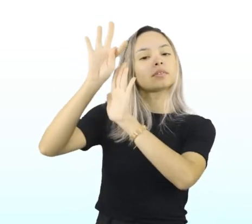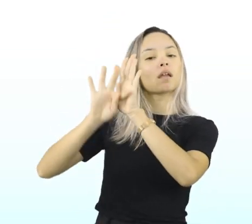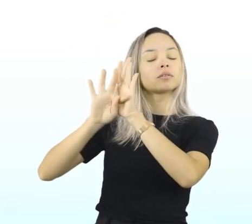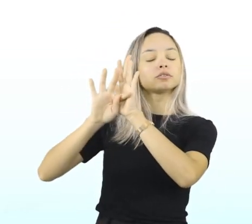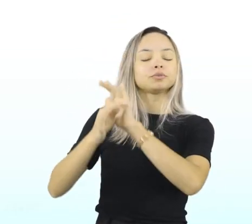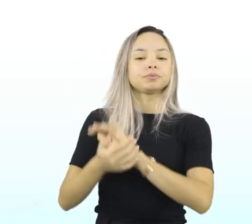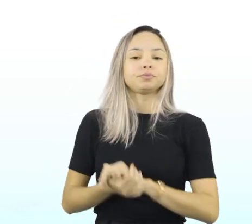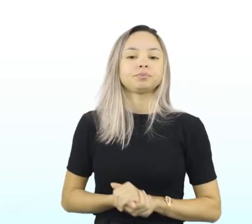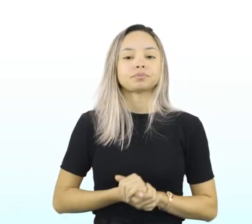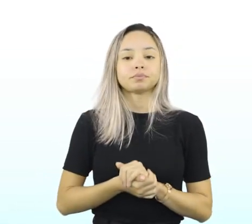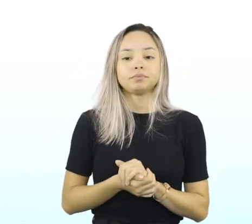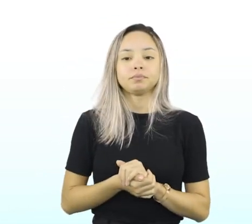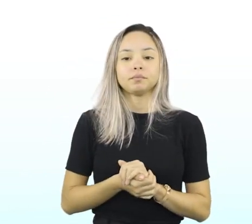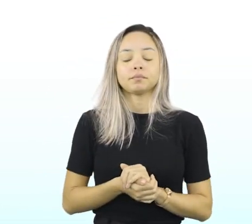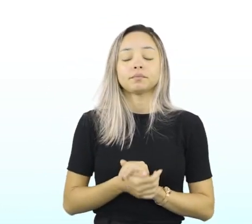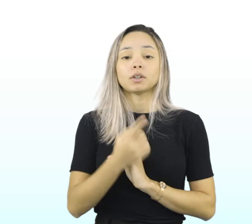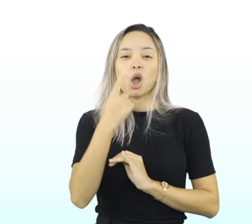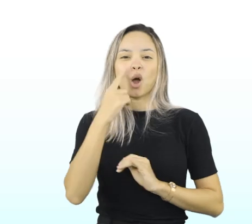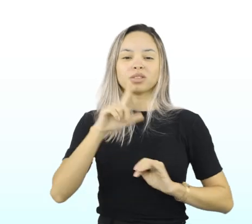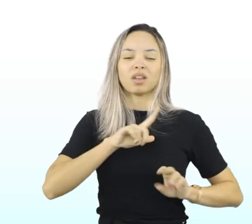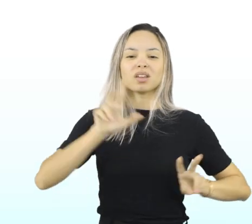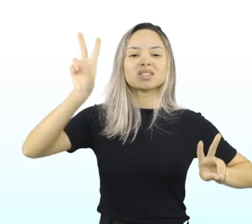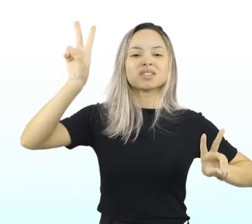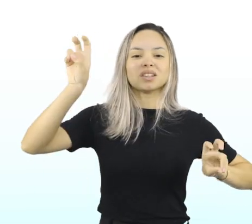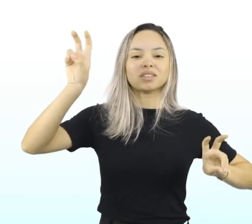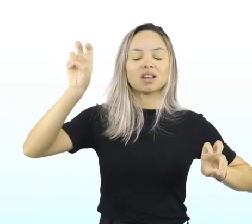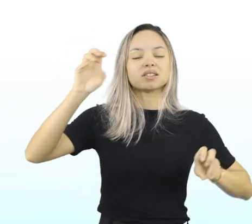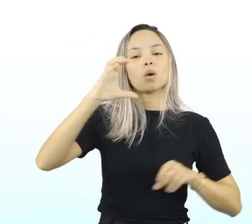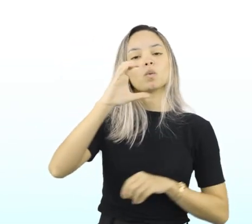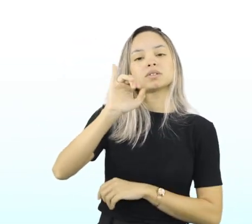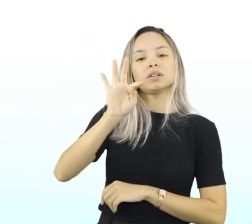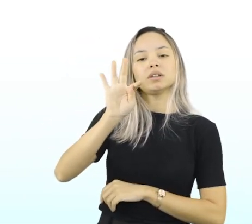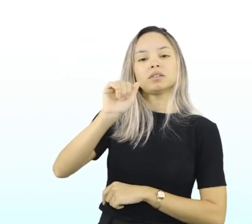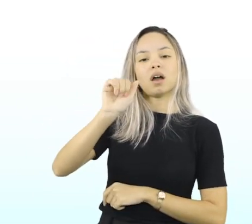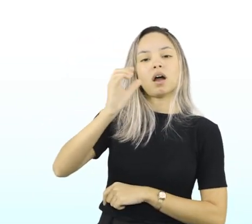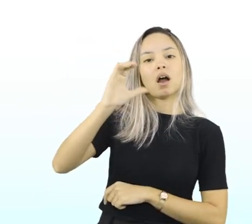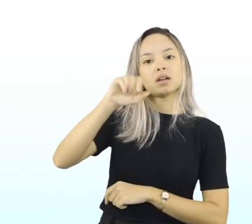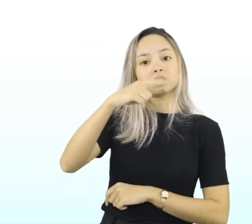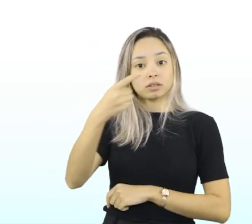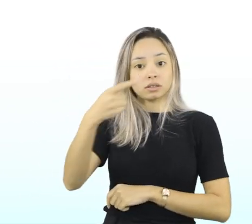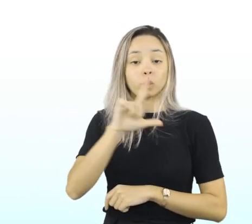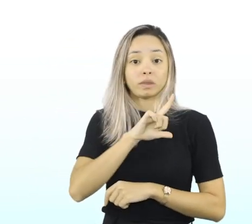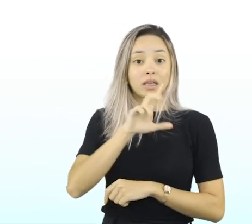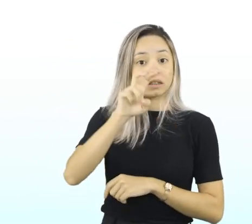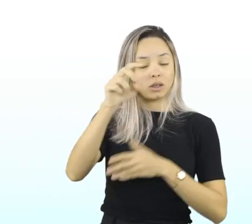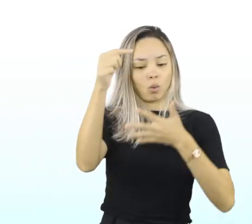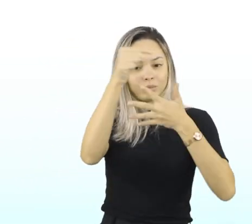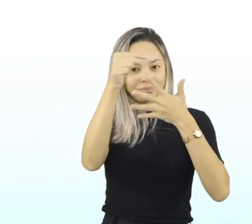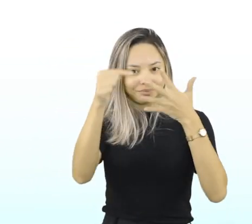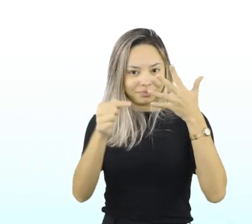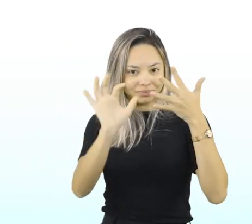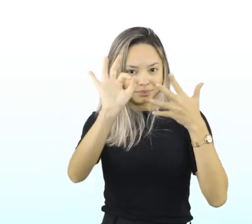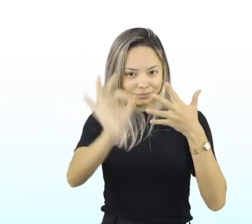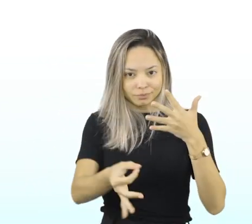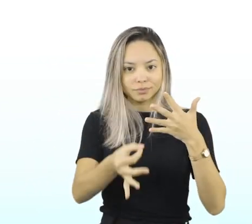slide. Olha, a competência e a centração temática. Então dá uma olhada, vê. A gente sabe que são 5